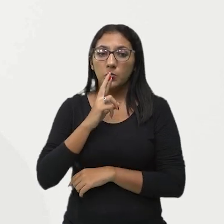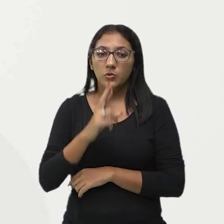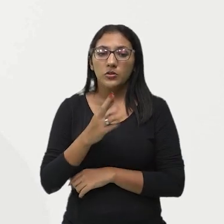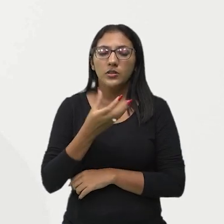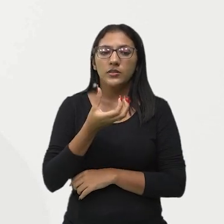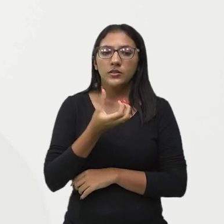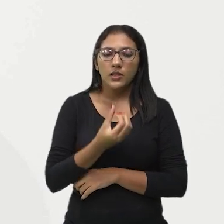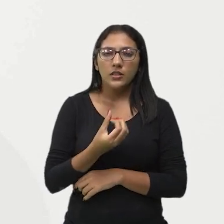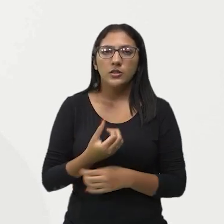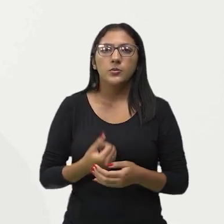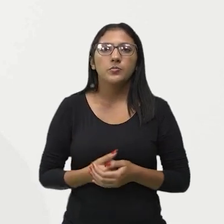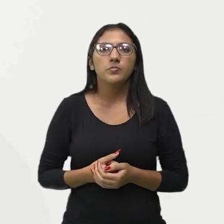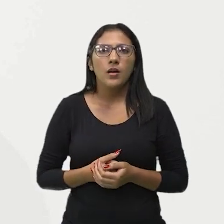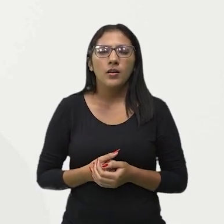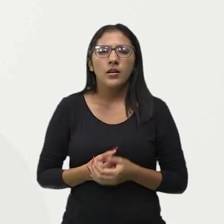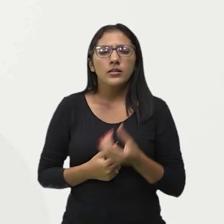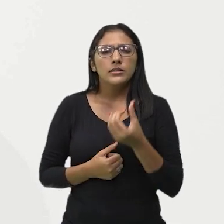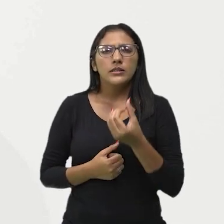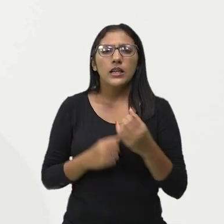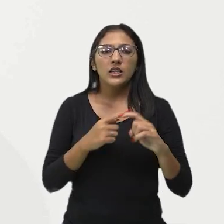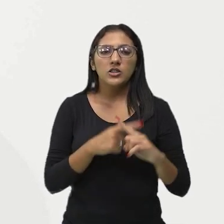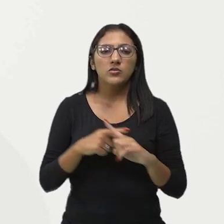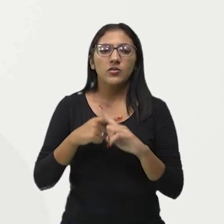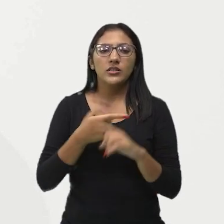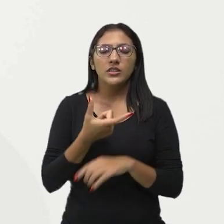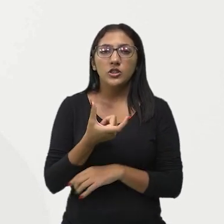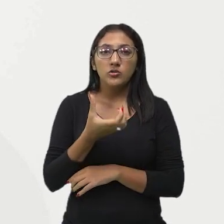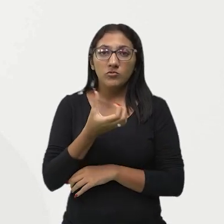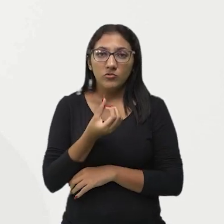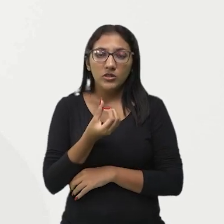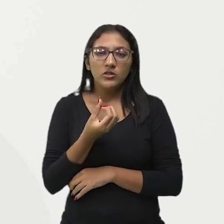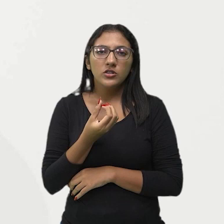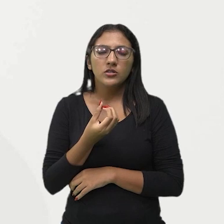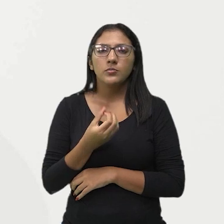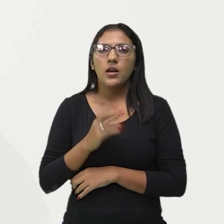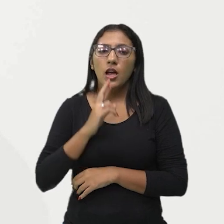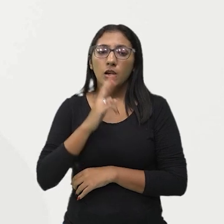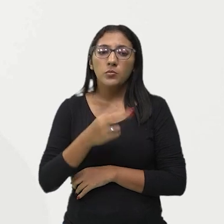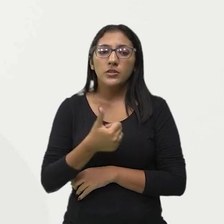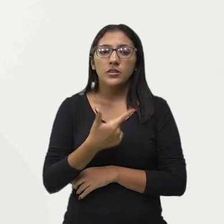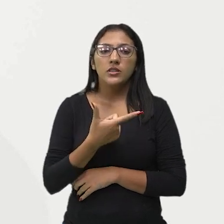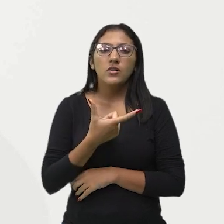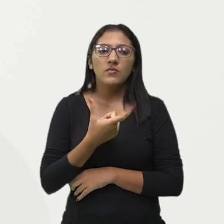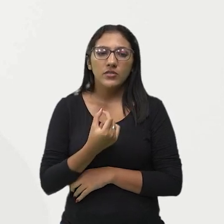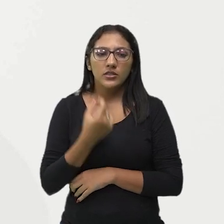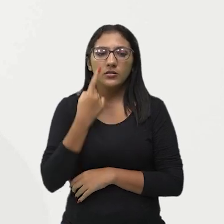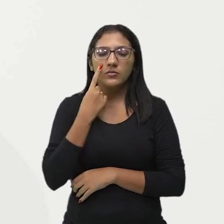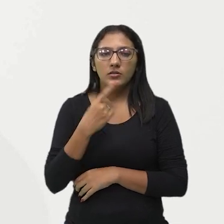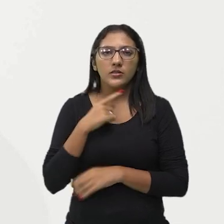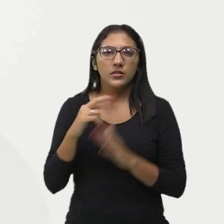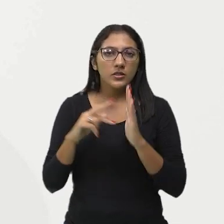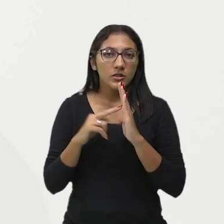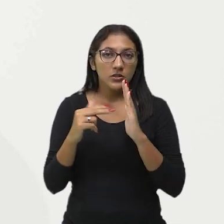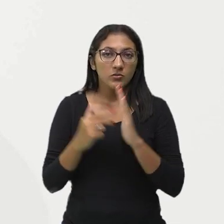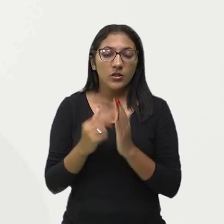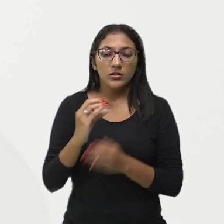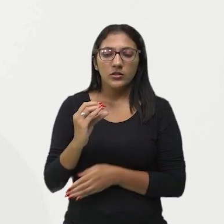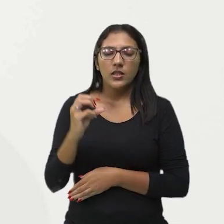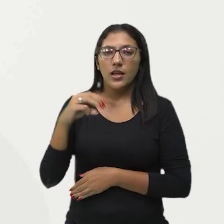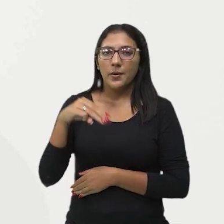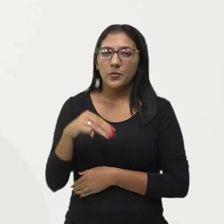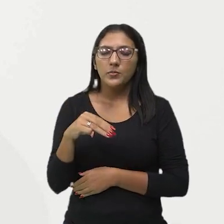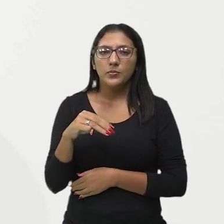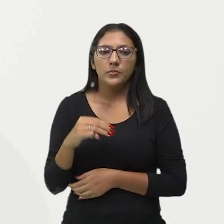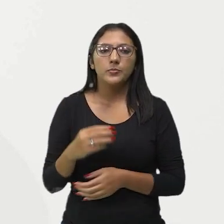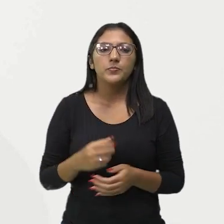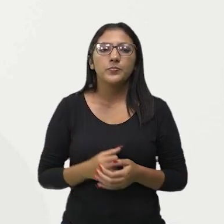então 120, e vamos colocar a unidade porque nós estamos trabalhando com centímetro, beleza? Então olha só, pessoal, o comprimento da